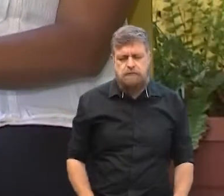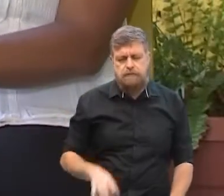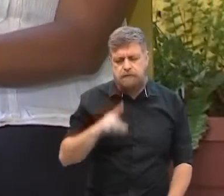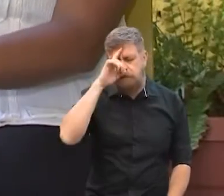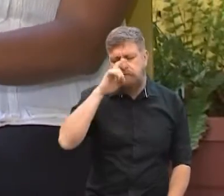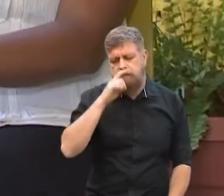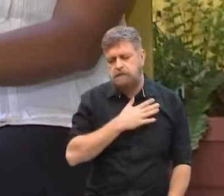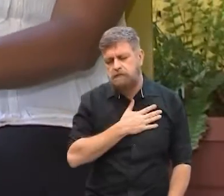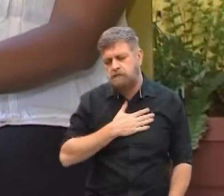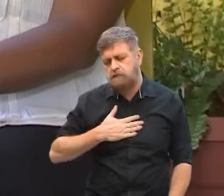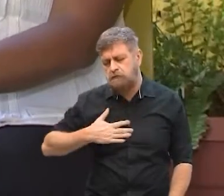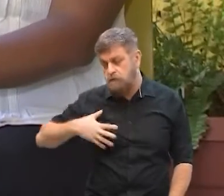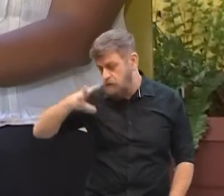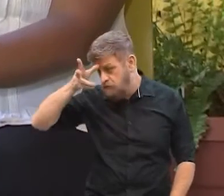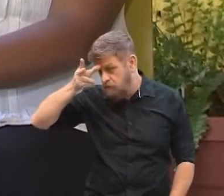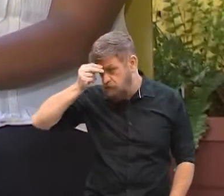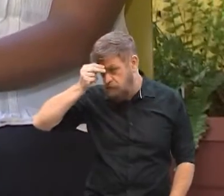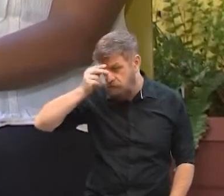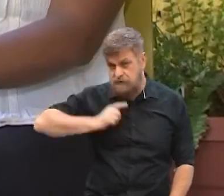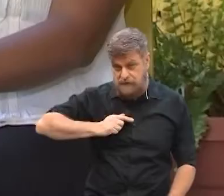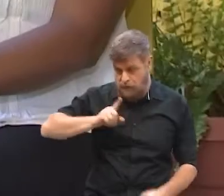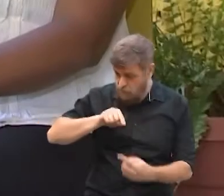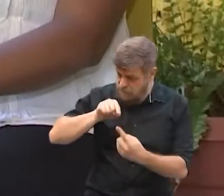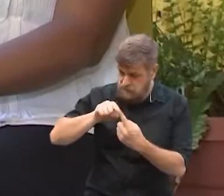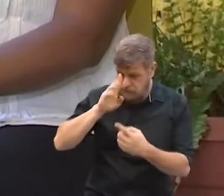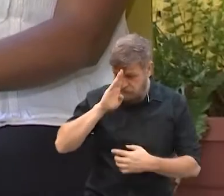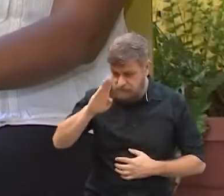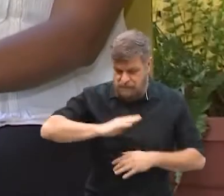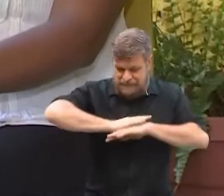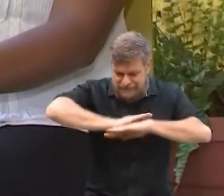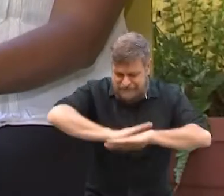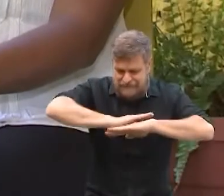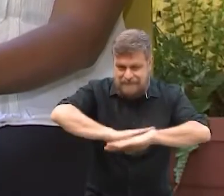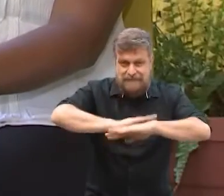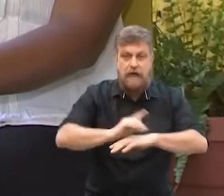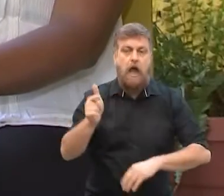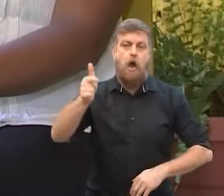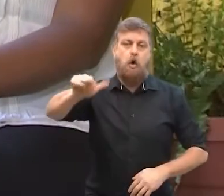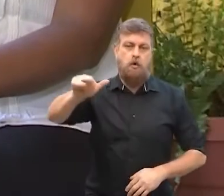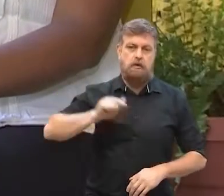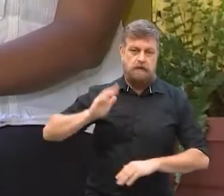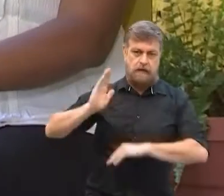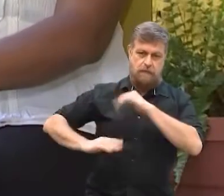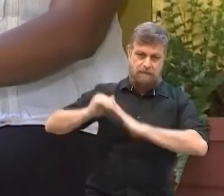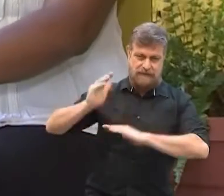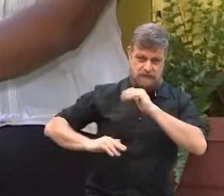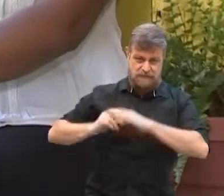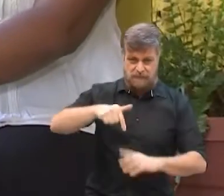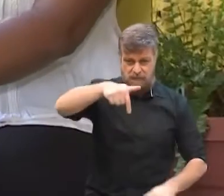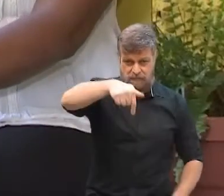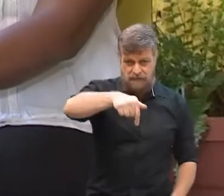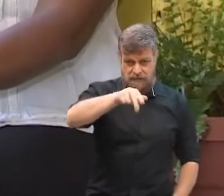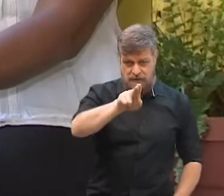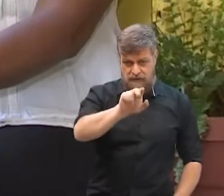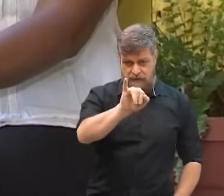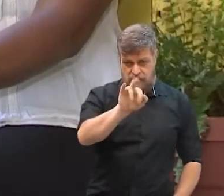importante dessa questão, né, do massoterapeuta. Esse de crack é o quiroprata. Tá vendo, pessoal? Olha lá. É quiropraxia.